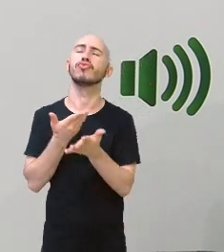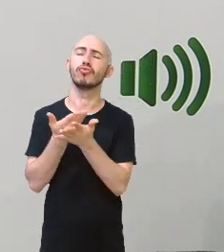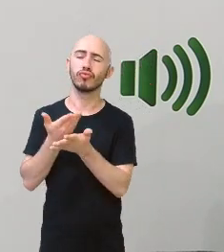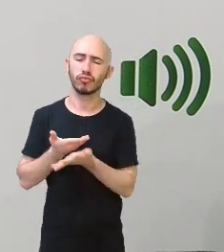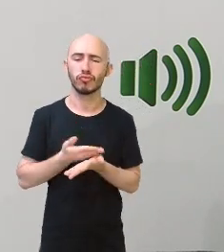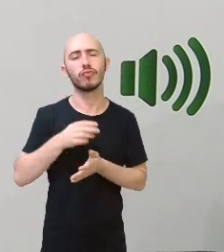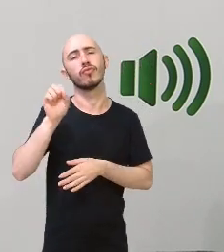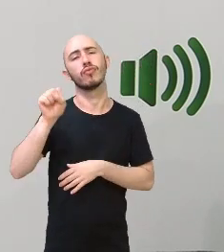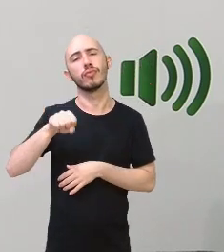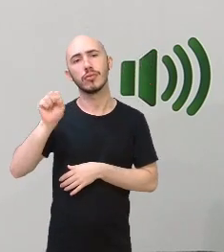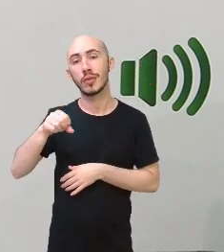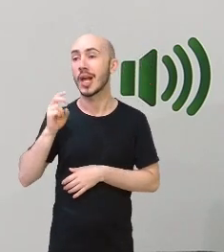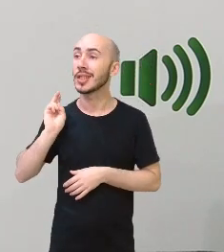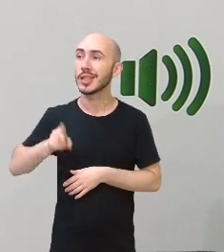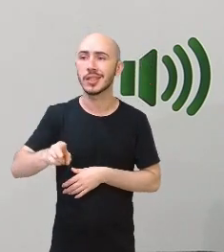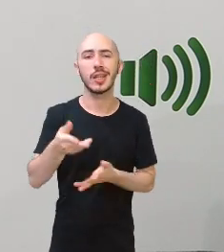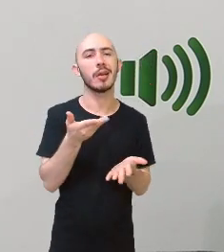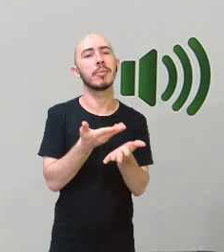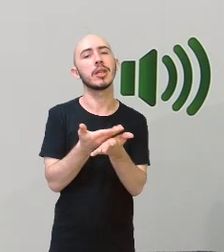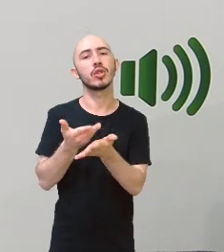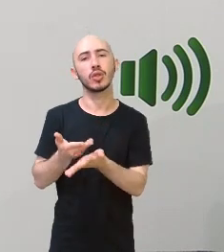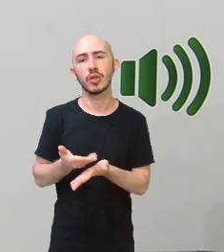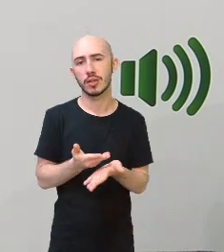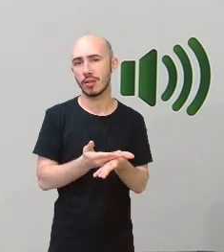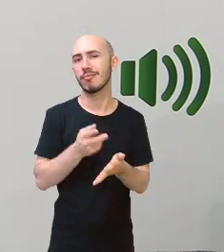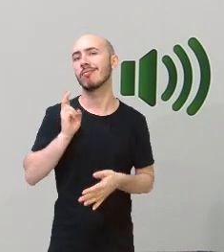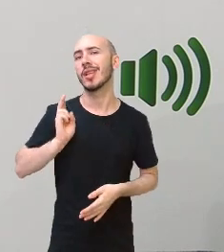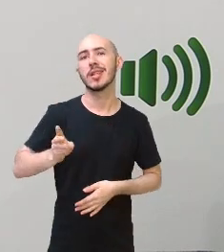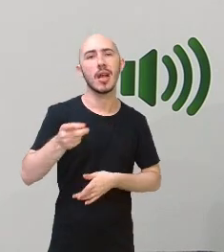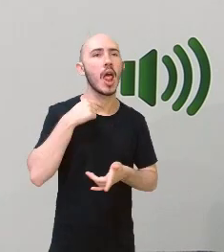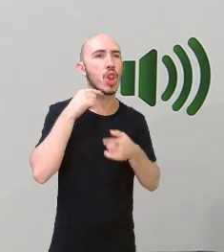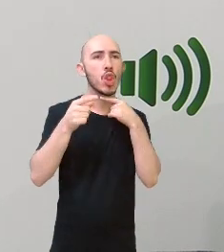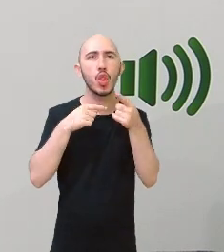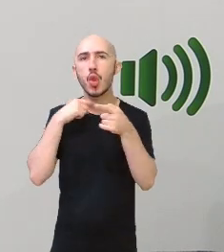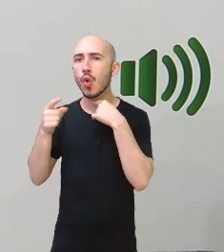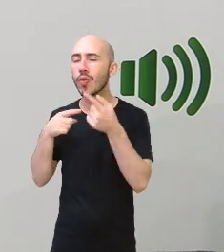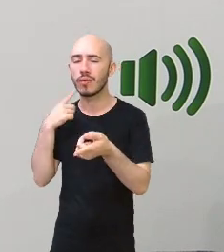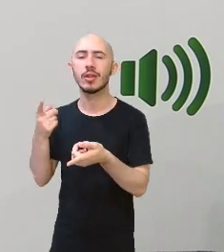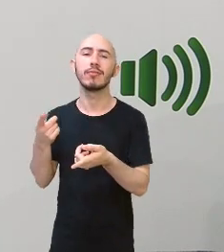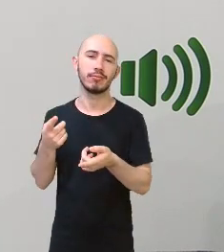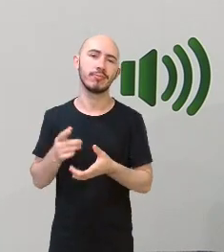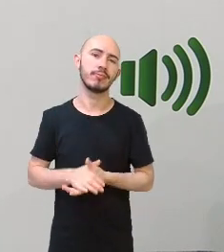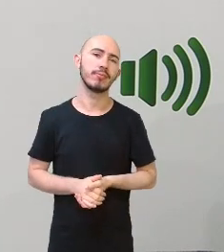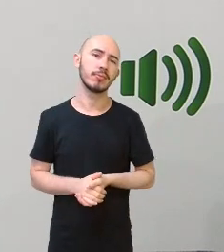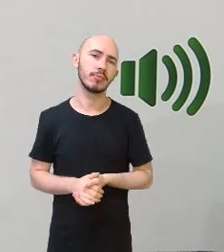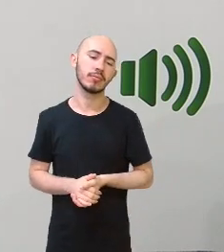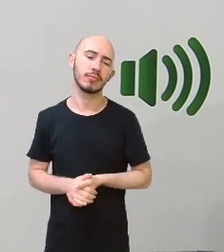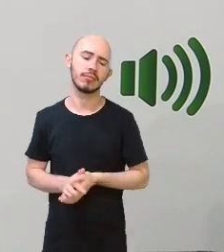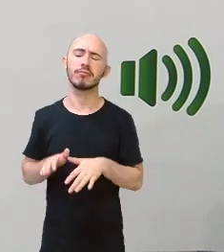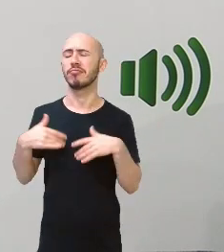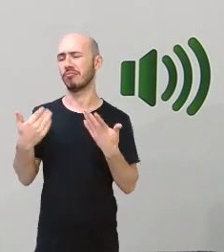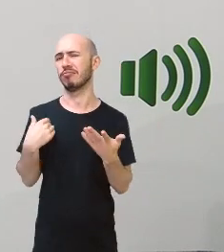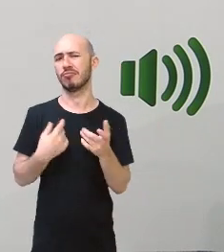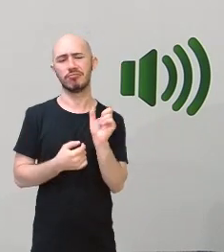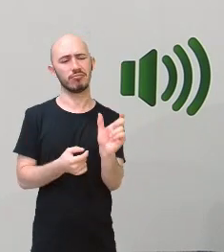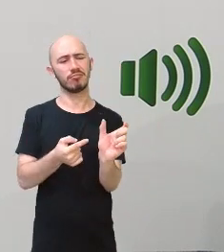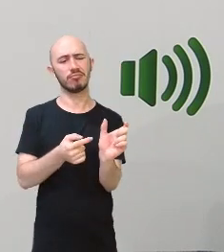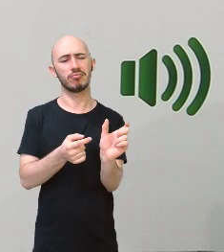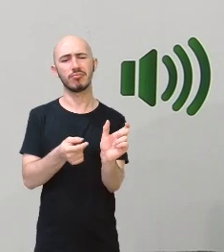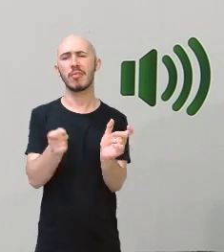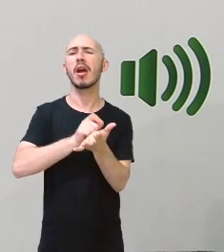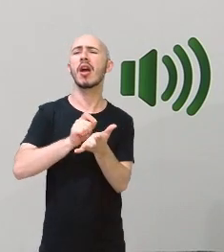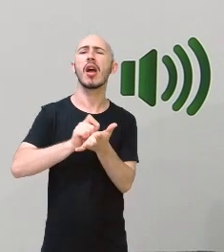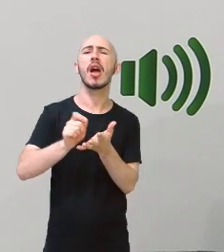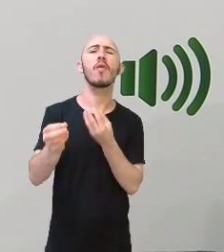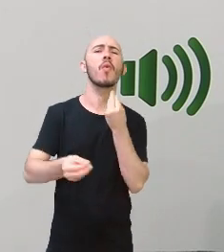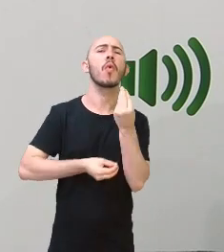professores, estudamos o tempo todo e sempre surgem dúvidas nesse sentido. Olha, essa palavra é escrita assim